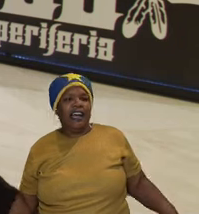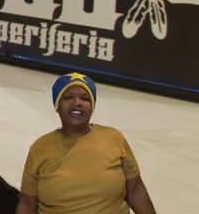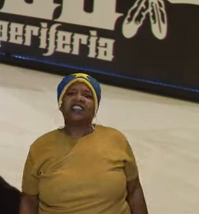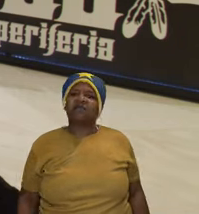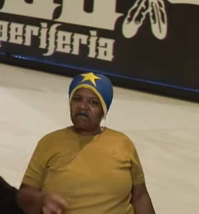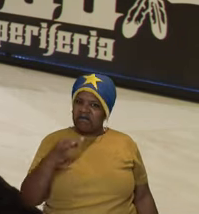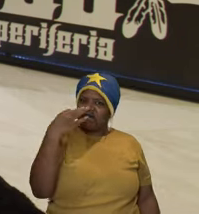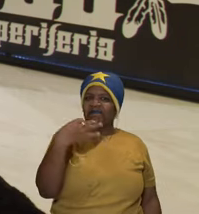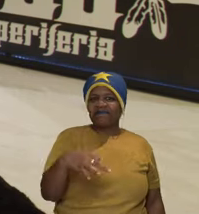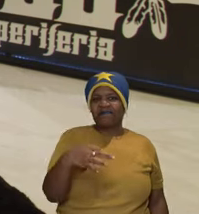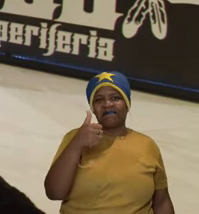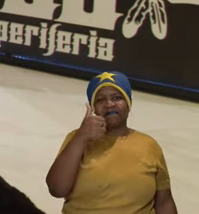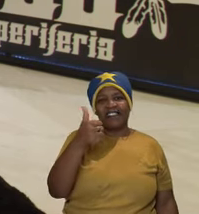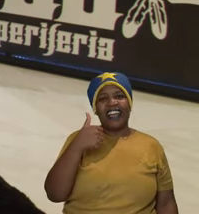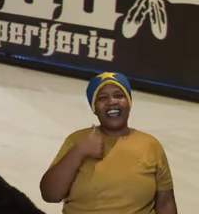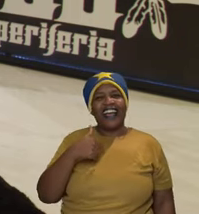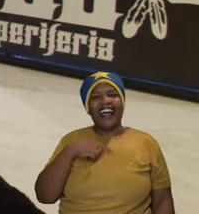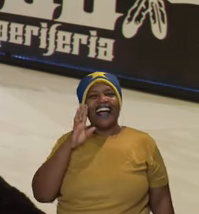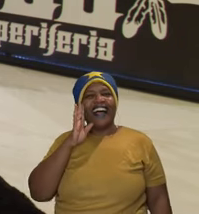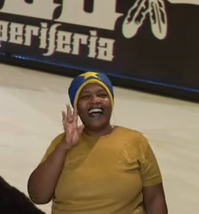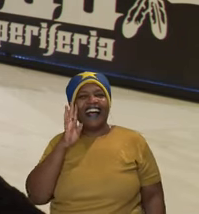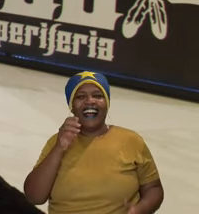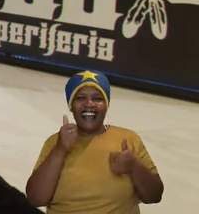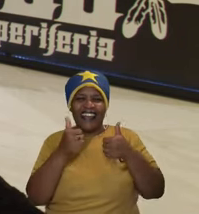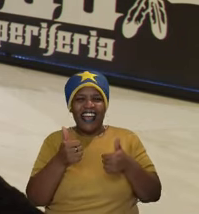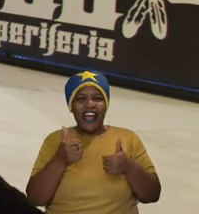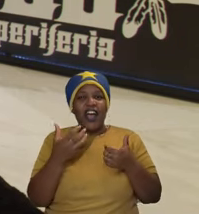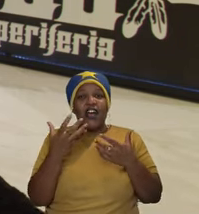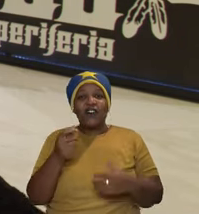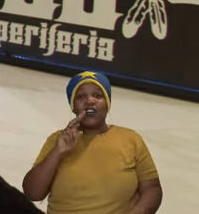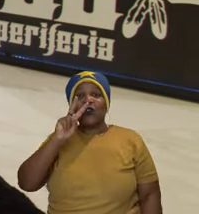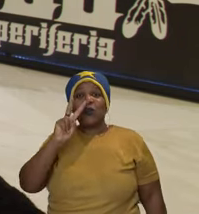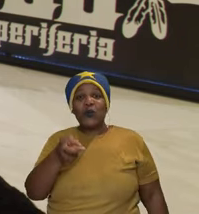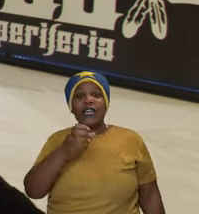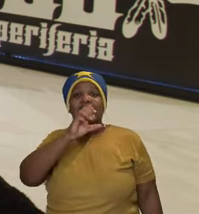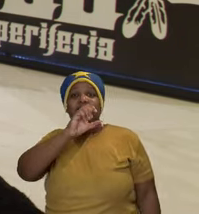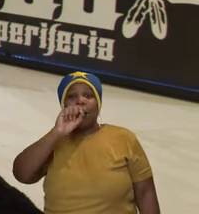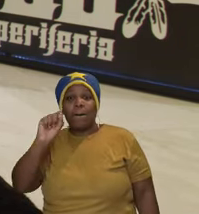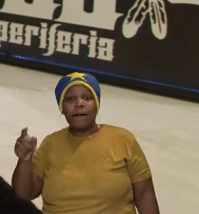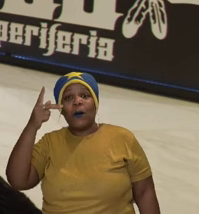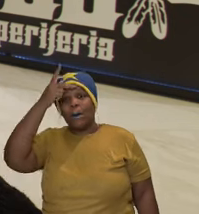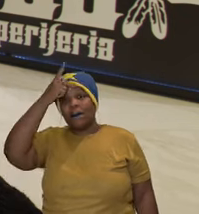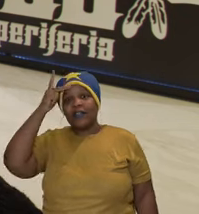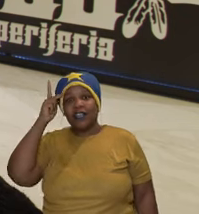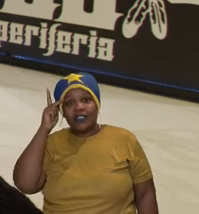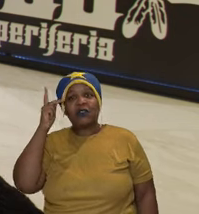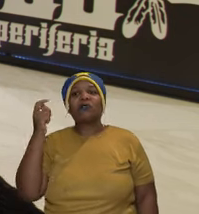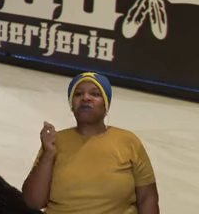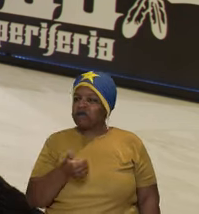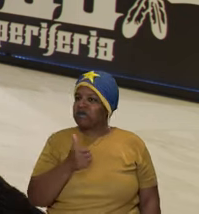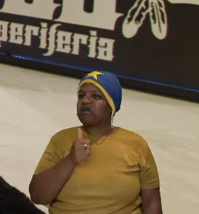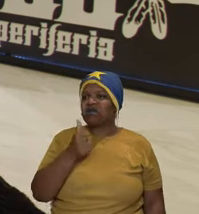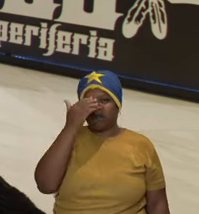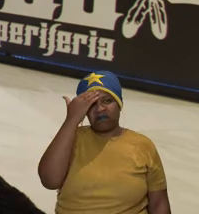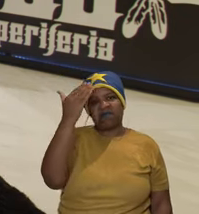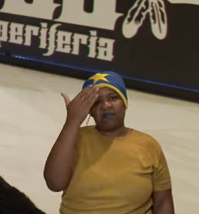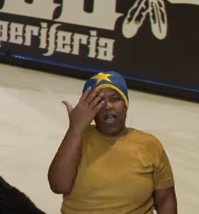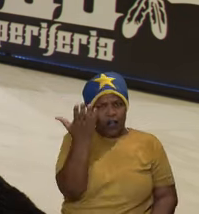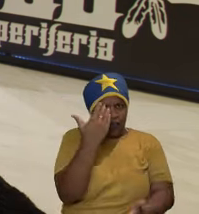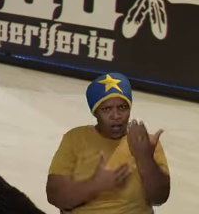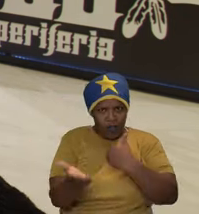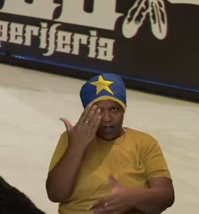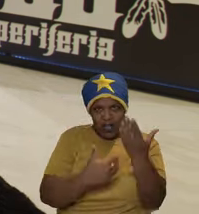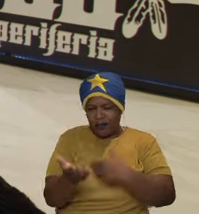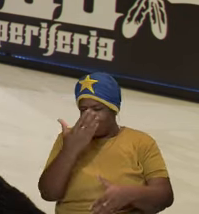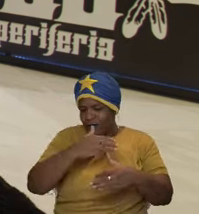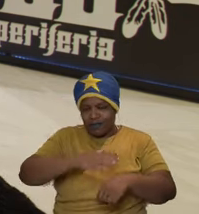aí, rapaziada. Já estamos chegando em 200 mil pessoas simultâneas, hein, mano? Sagra. Então, vamos chegando, vamos chegando. Vamos lotar